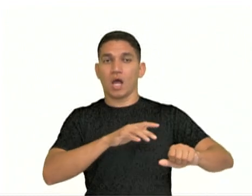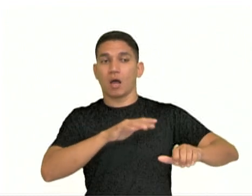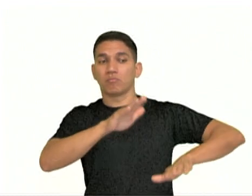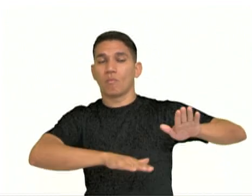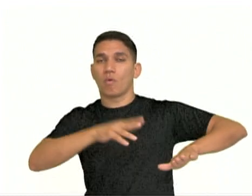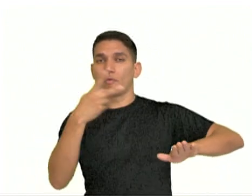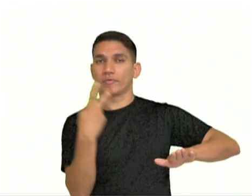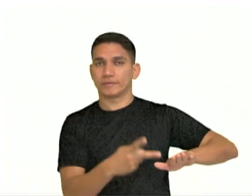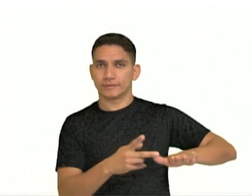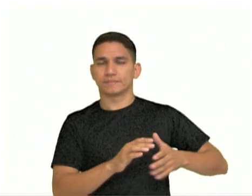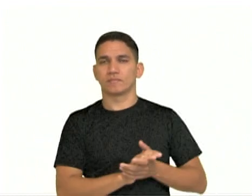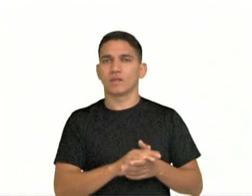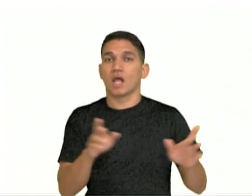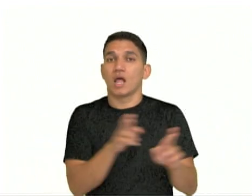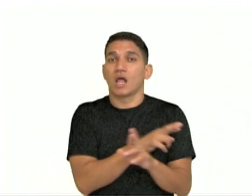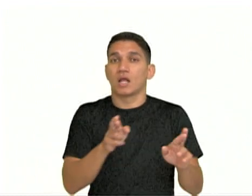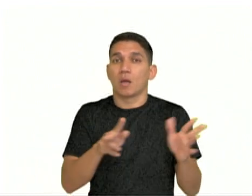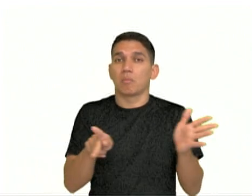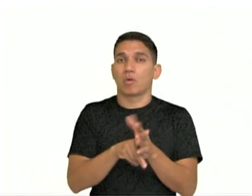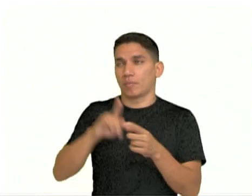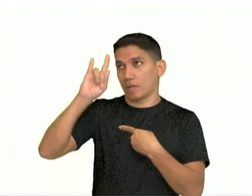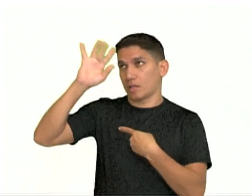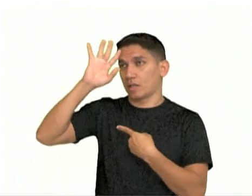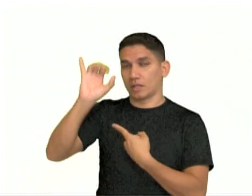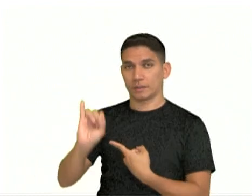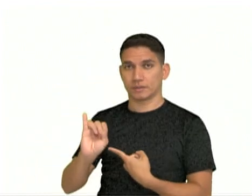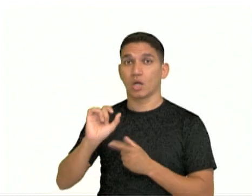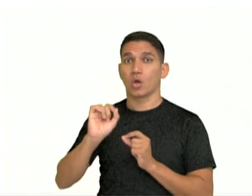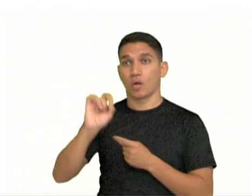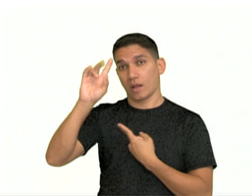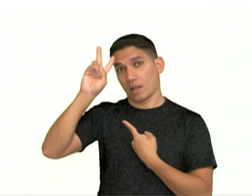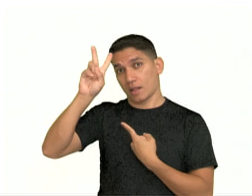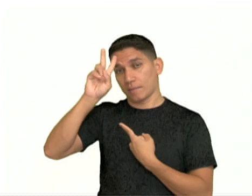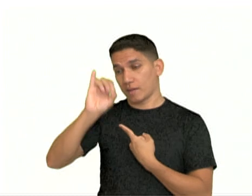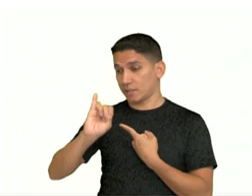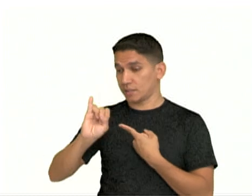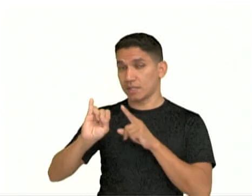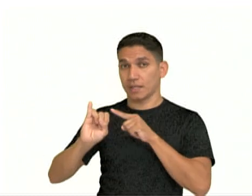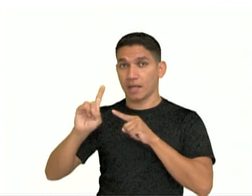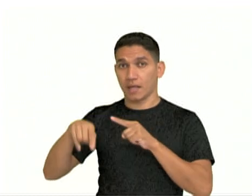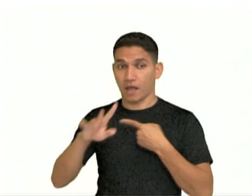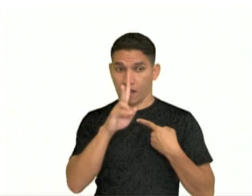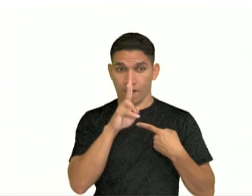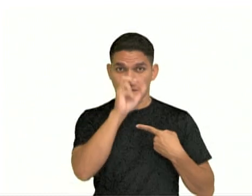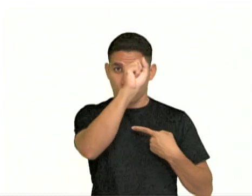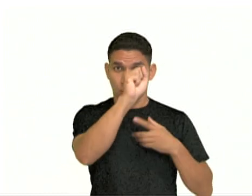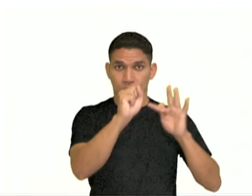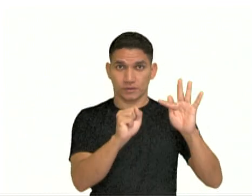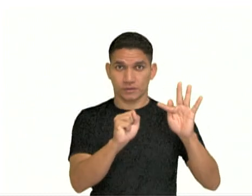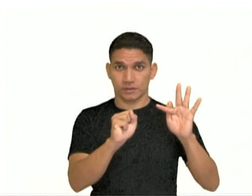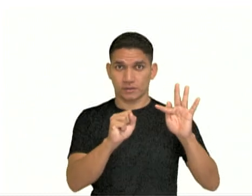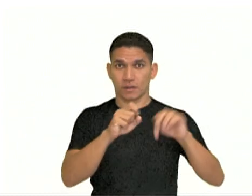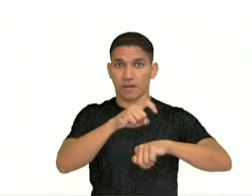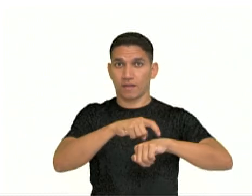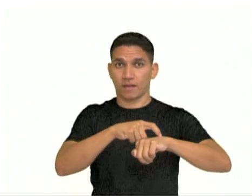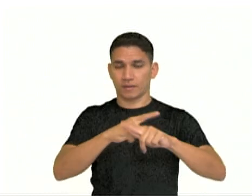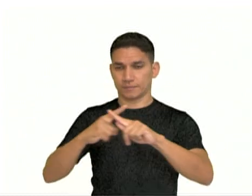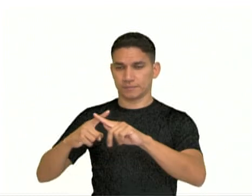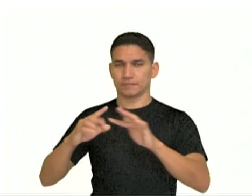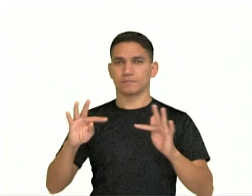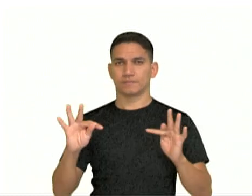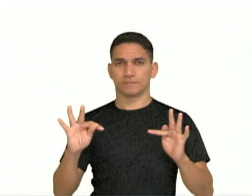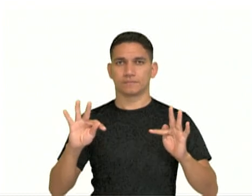movimento relacionado com o teorema do impulso, né? E lembrando que impulso é força vezes o tempo, ou seja, ter o tempo envolvido nessa questão. Vamos